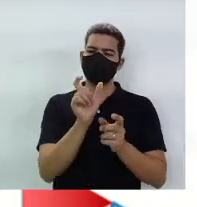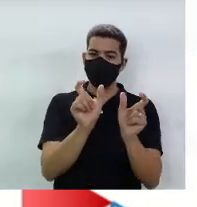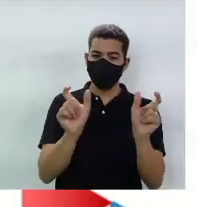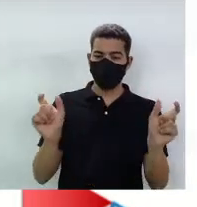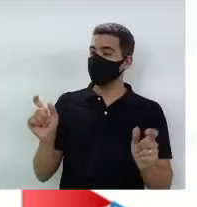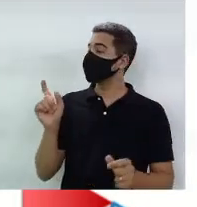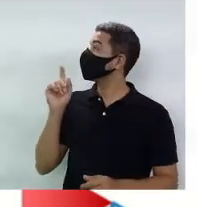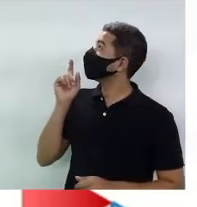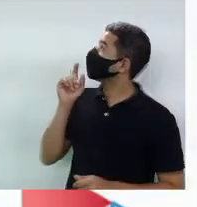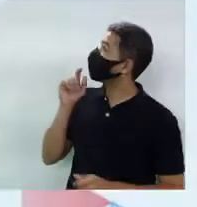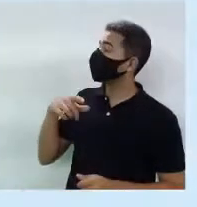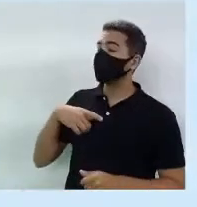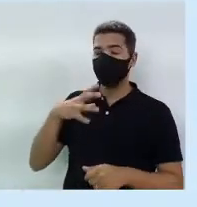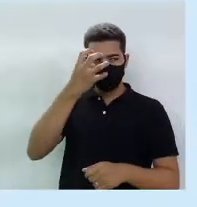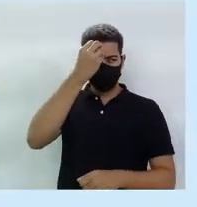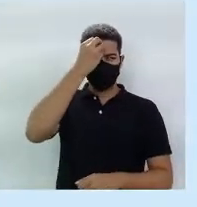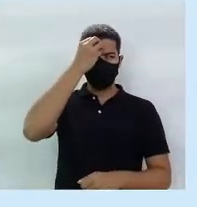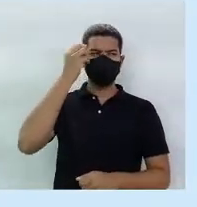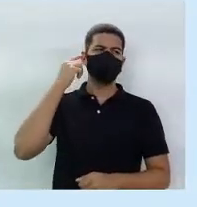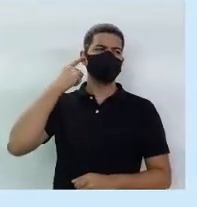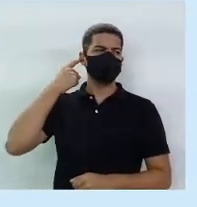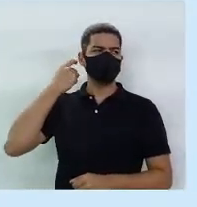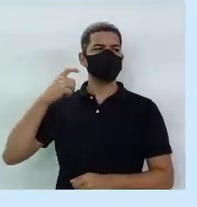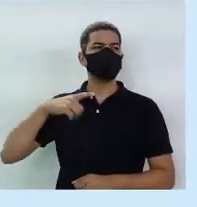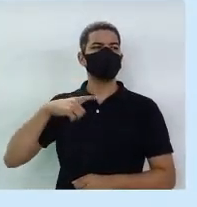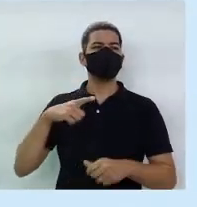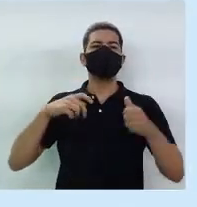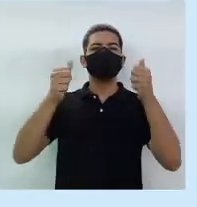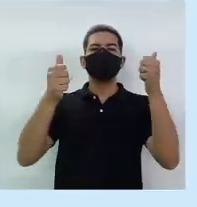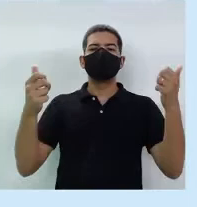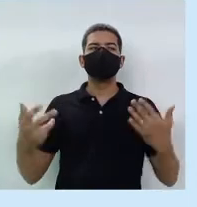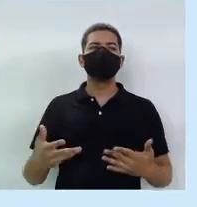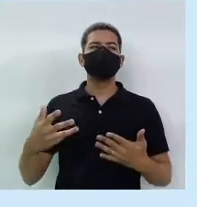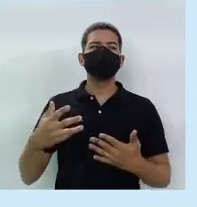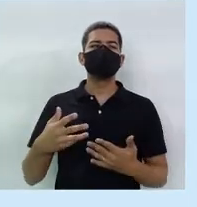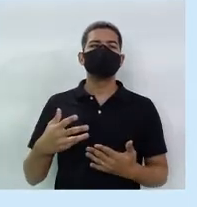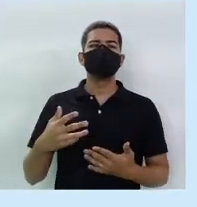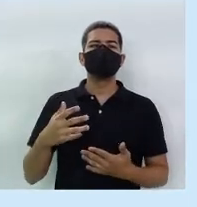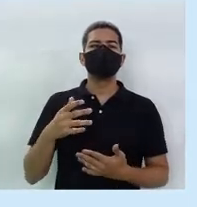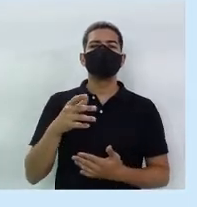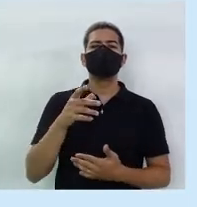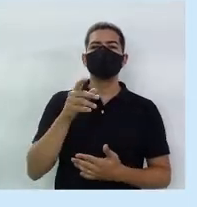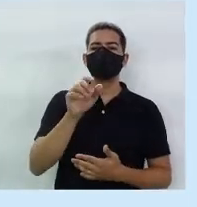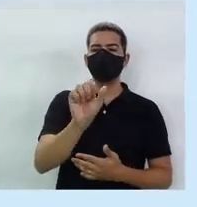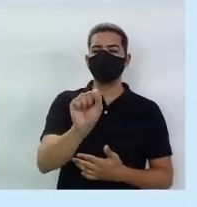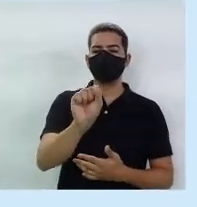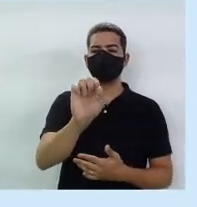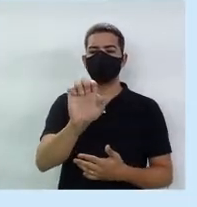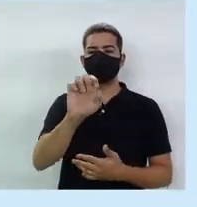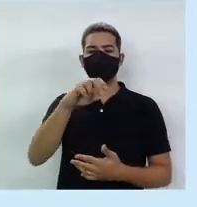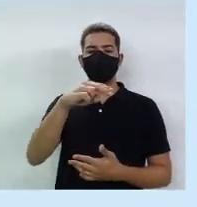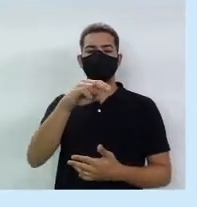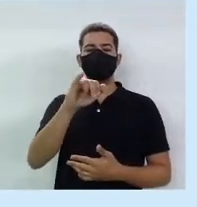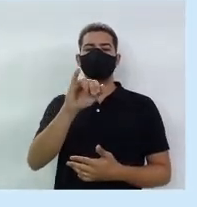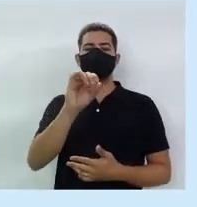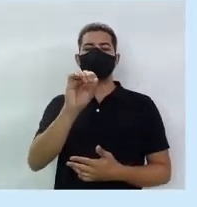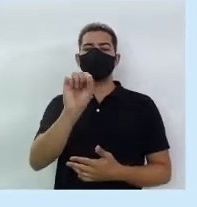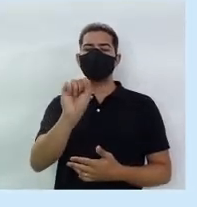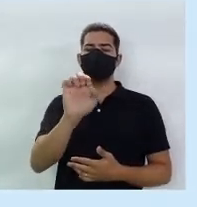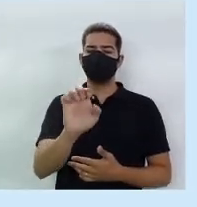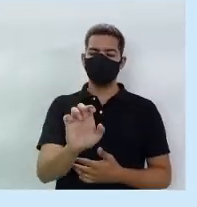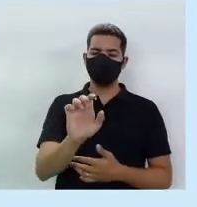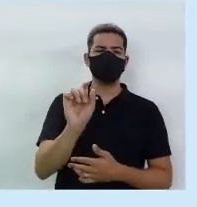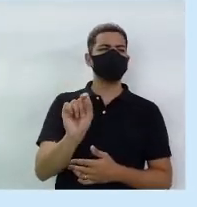palavras, certo? Vamos adiante aqui. Eu comecei a aula falando também sobre semiose. O que é